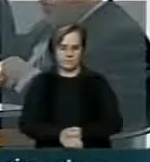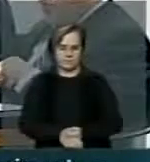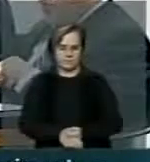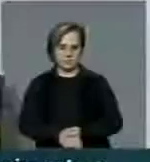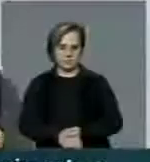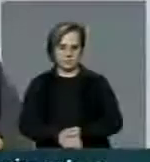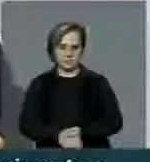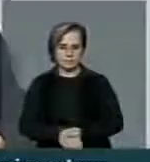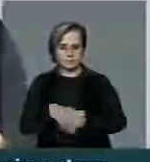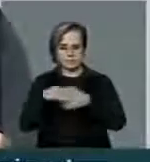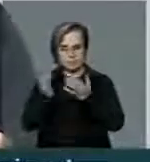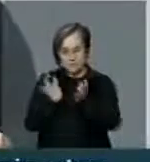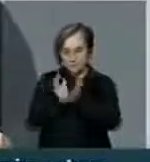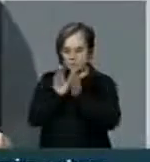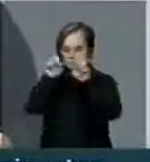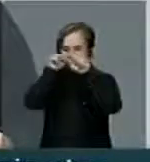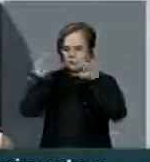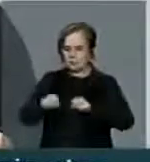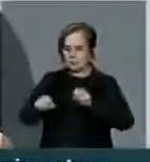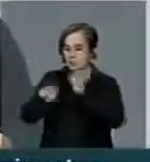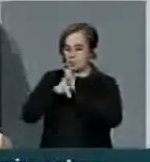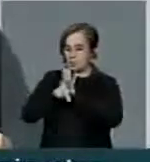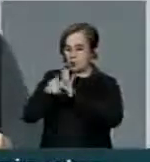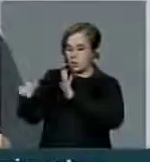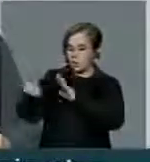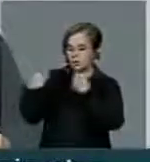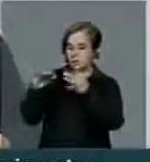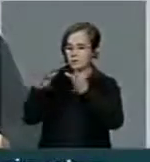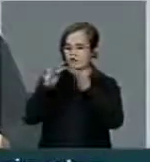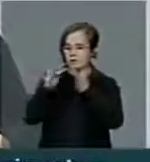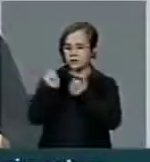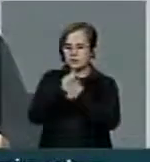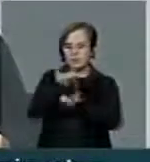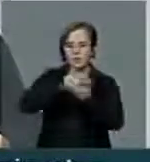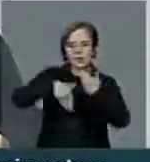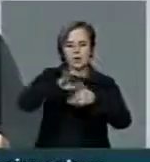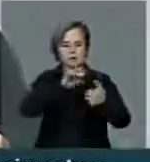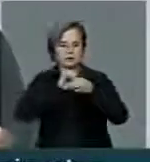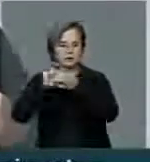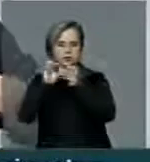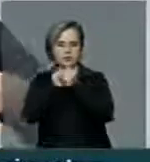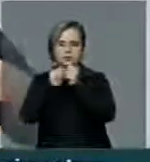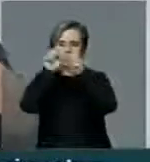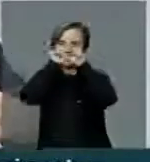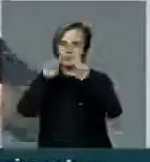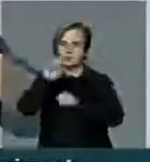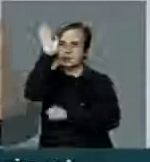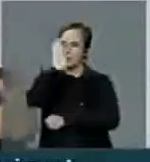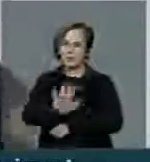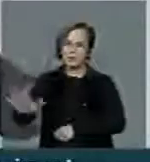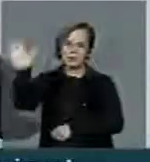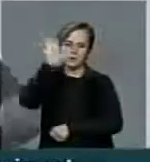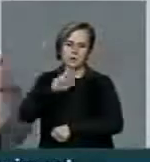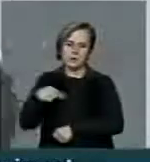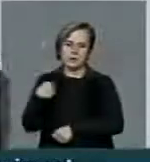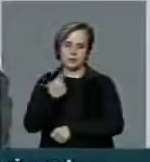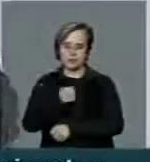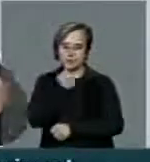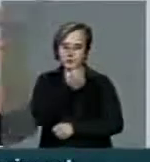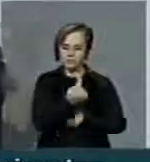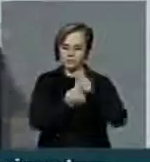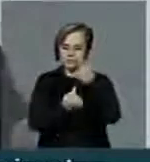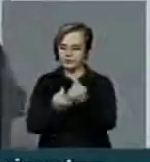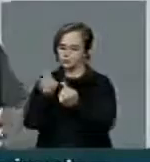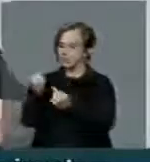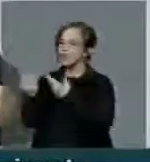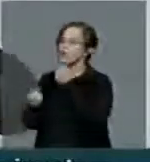Tá? Esses sistemas terão que dialogar com o sistema nacional. Então nós estamos um a um, como é que vocês querem